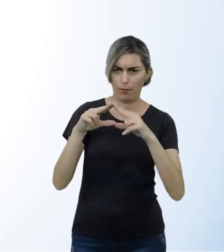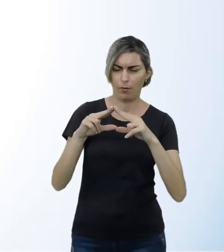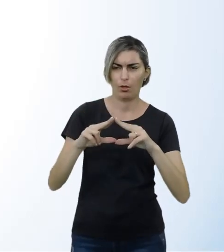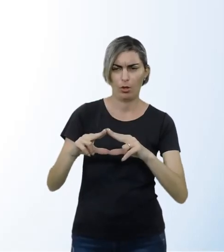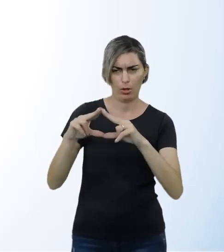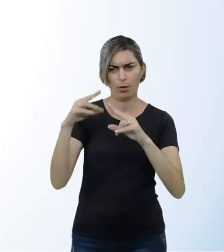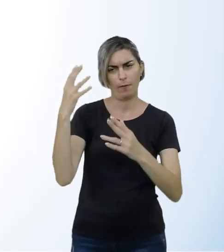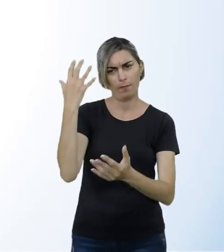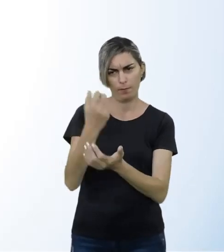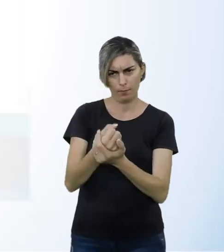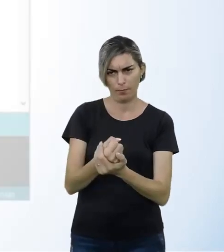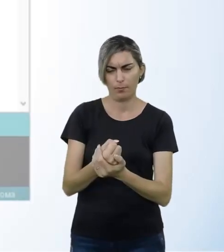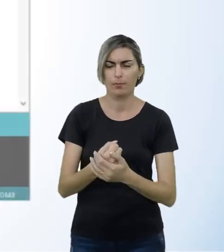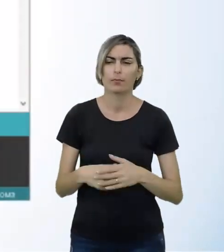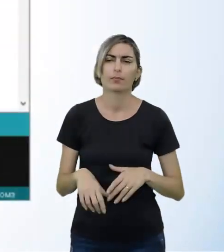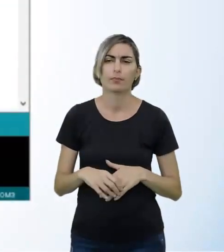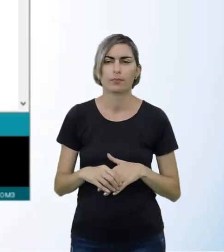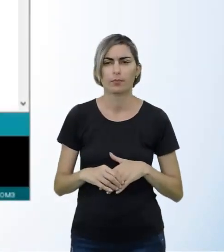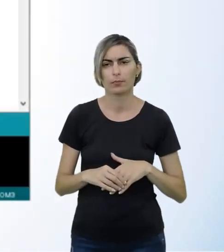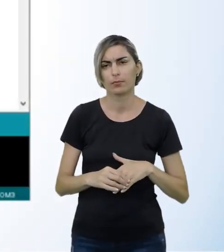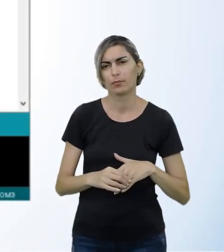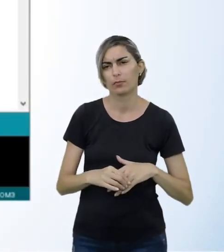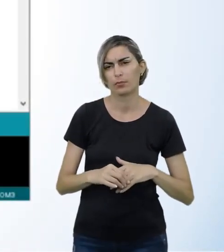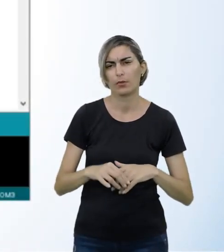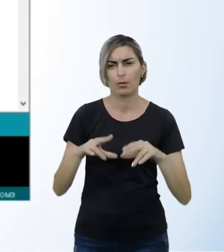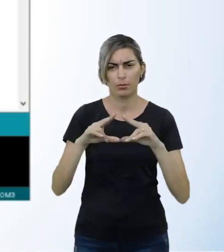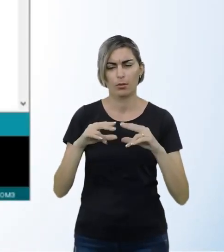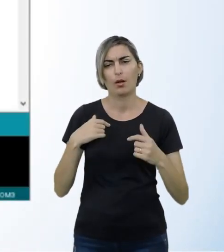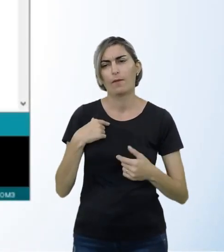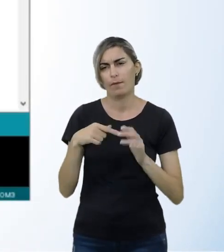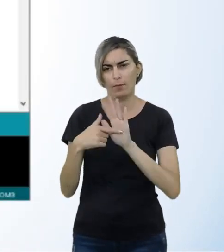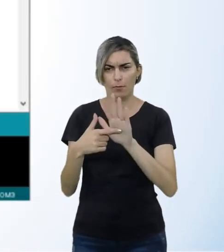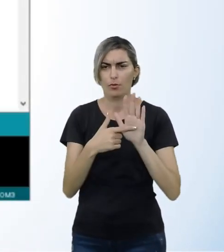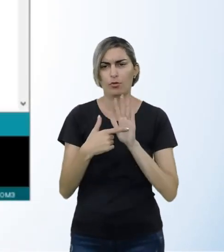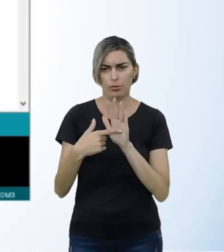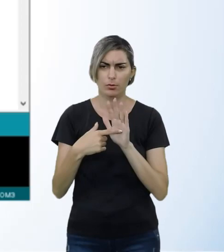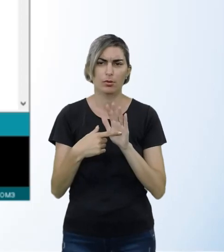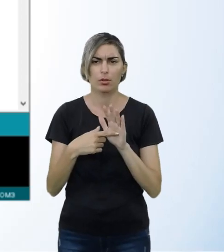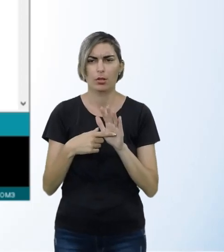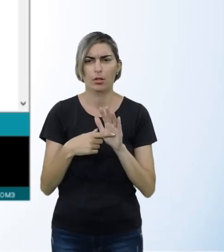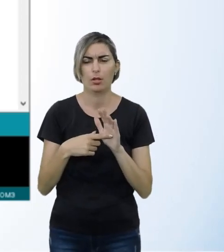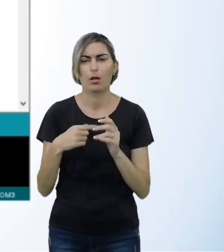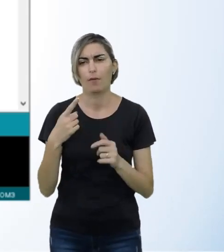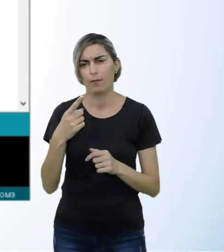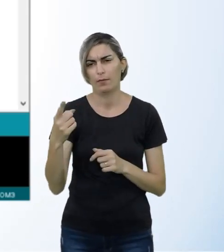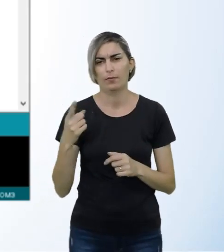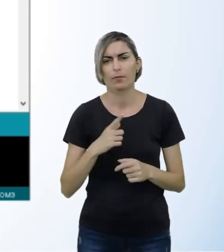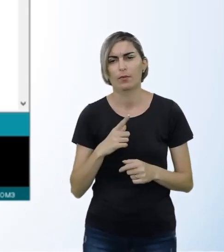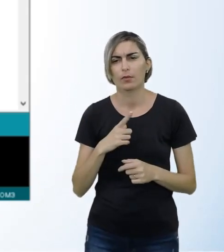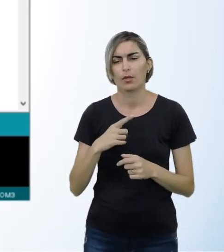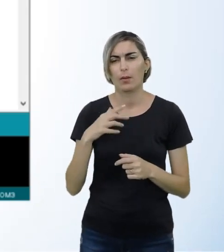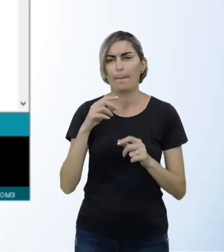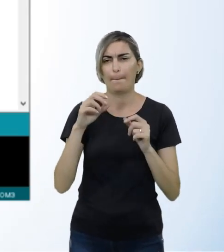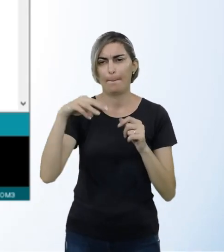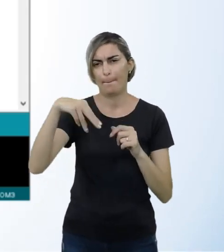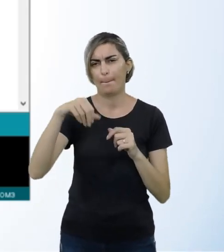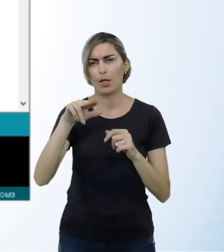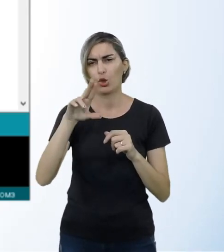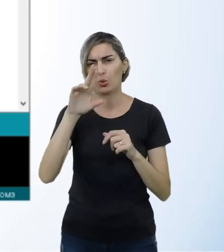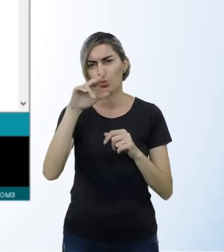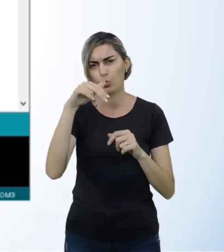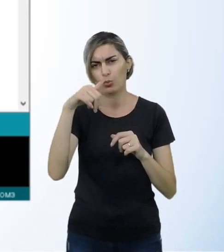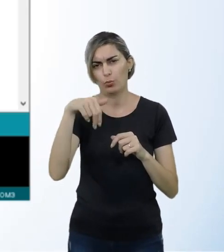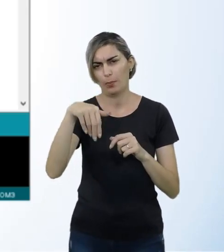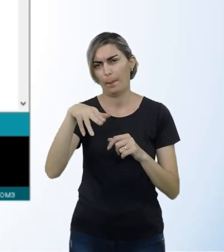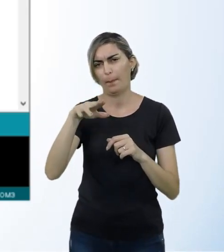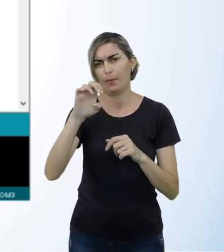acesso a esse material também. Aqui é a IDE do Arduino, eu vou apresentá-la rapidamente. Você tem aqui em cima os menus, tá? O